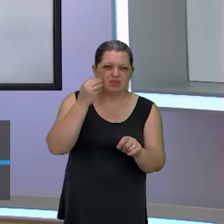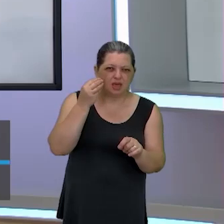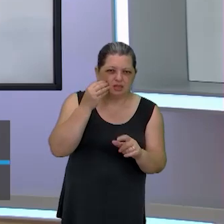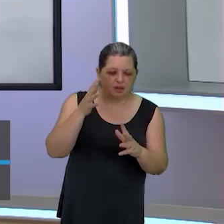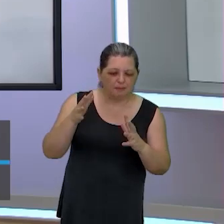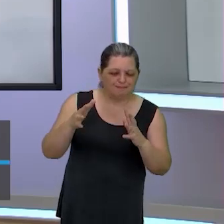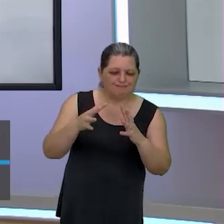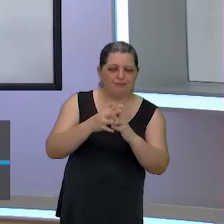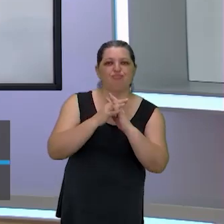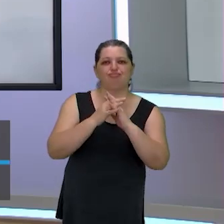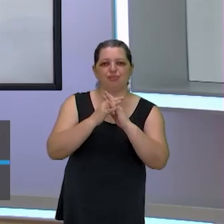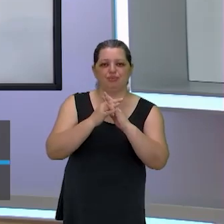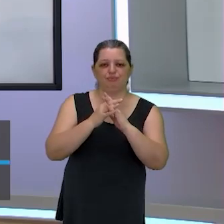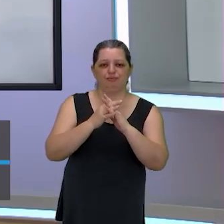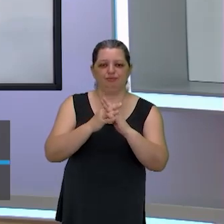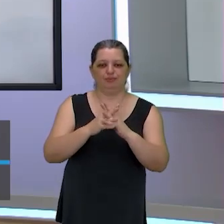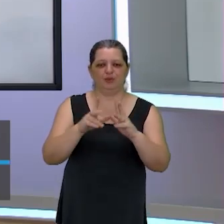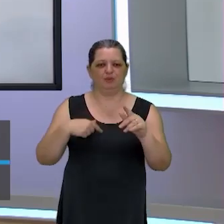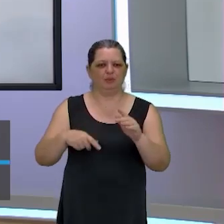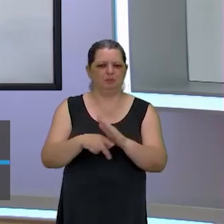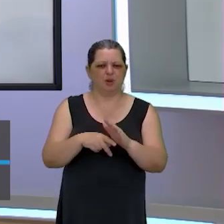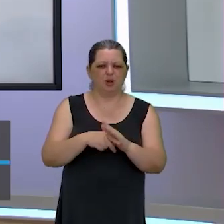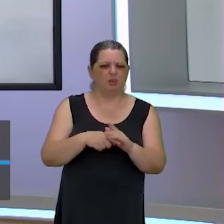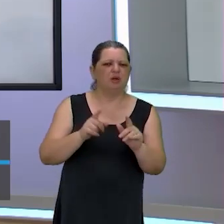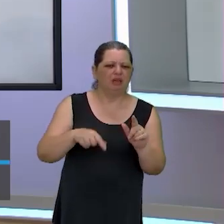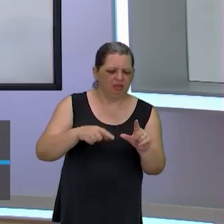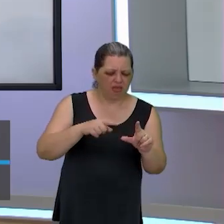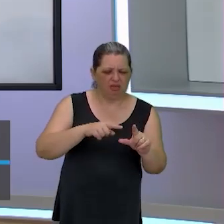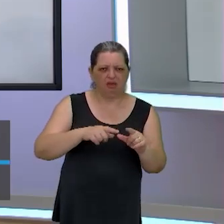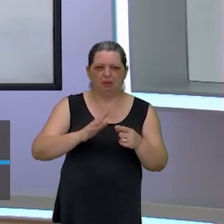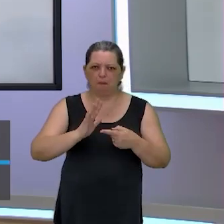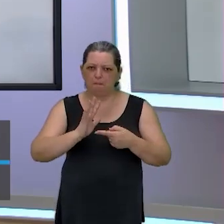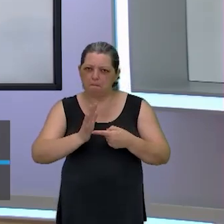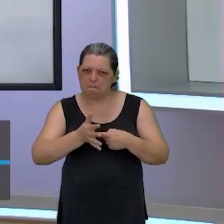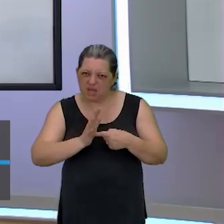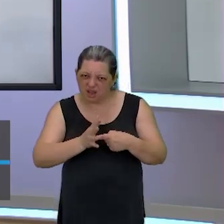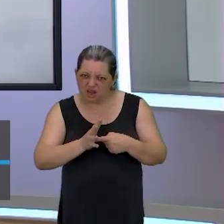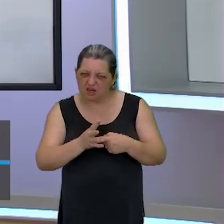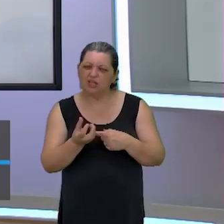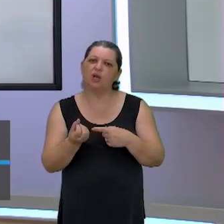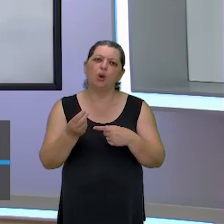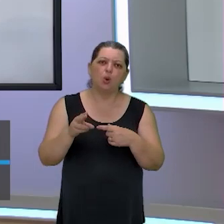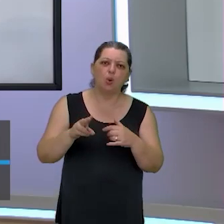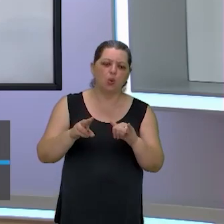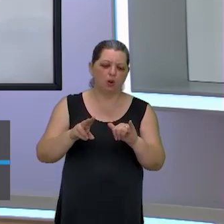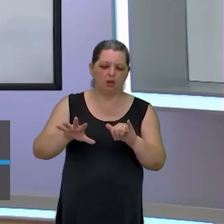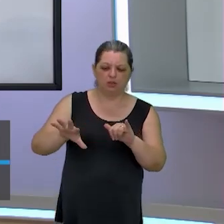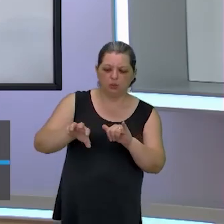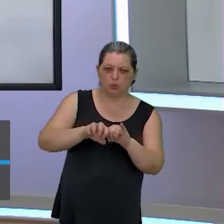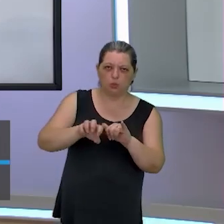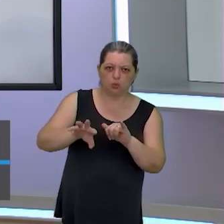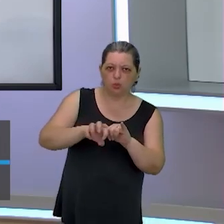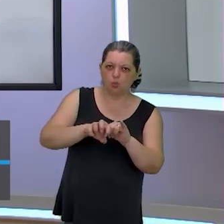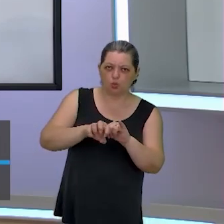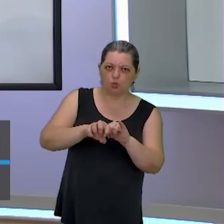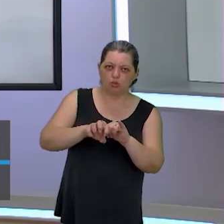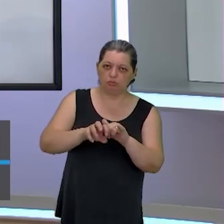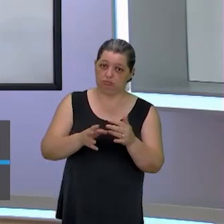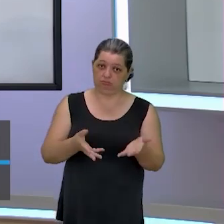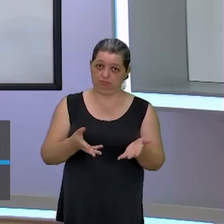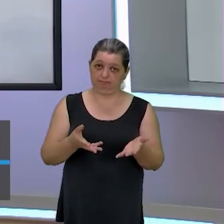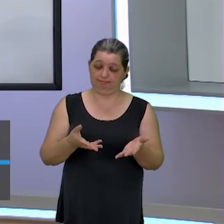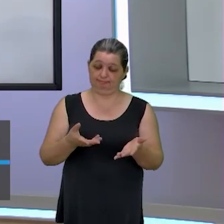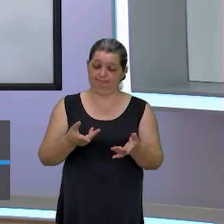confundir vocês né Ele fala de outra mecânica ou eletromagnética aí tá confundindo você não